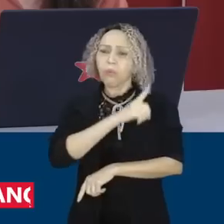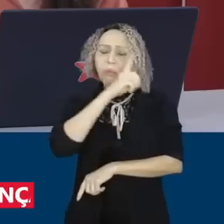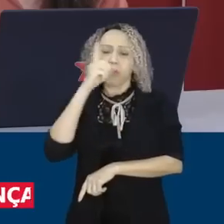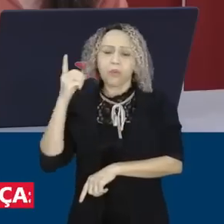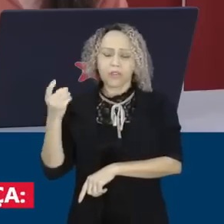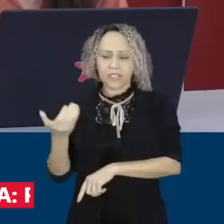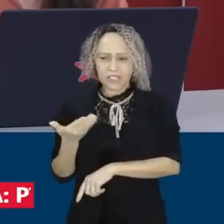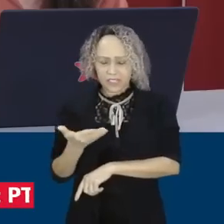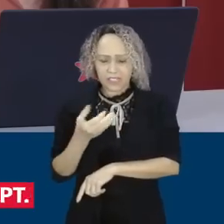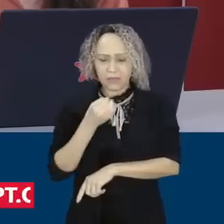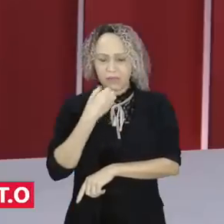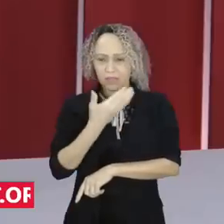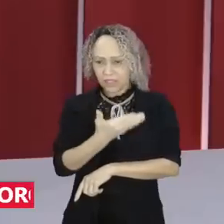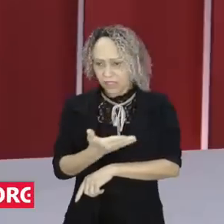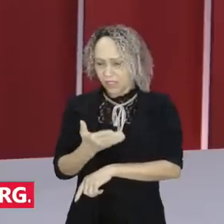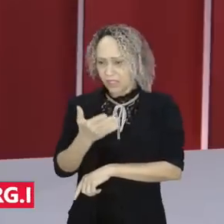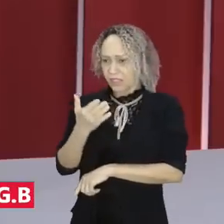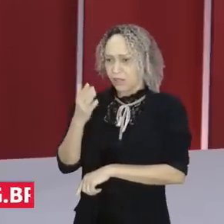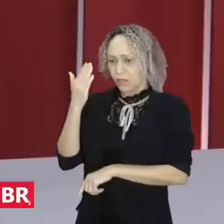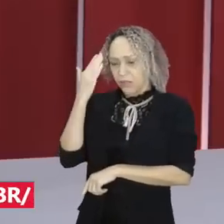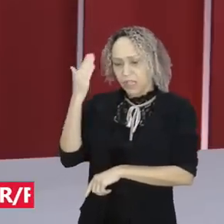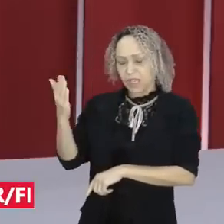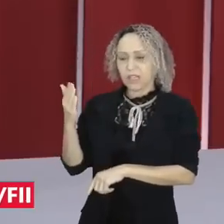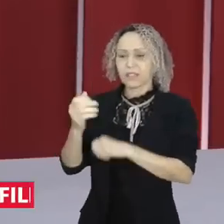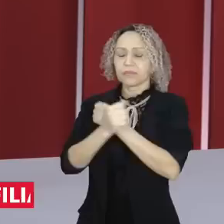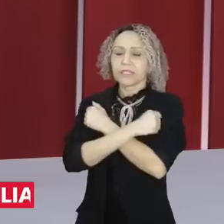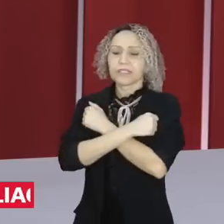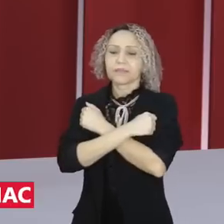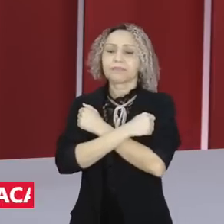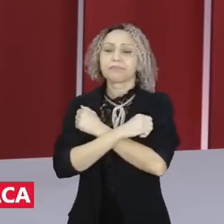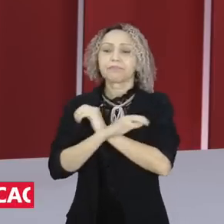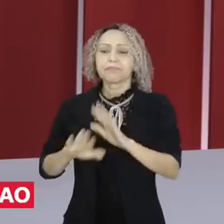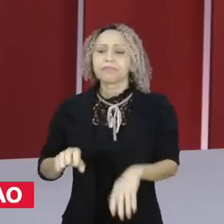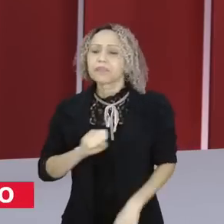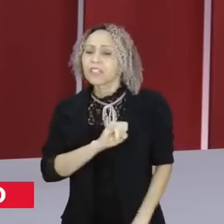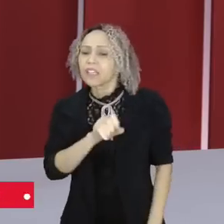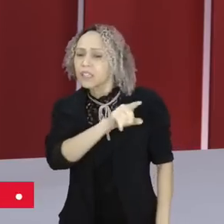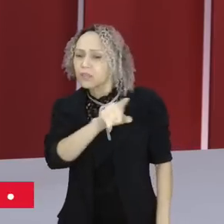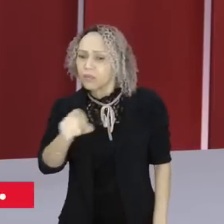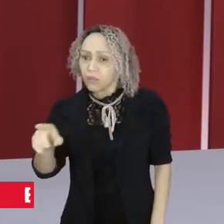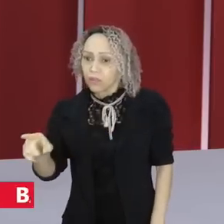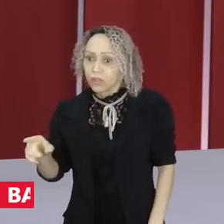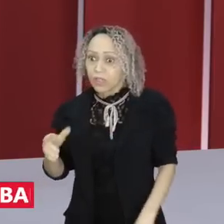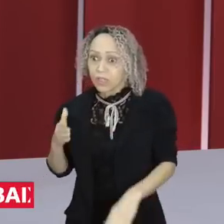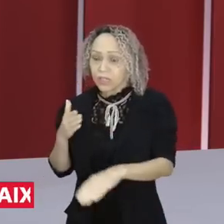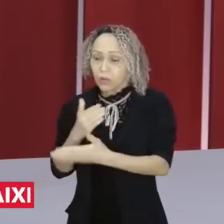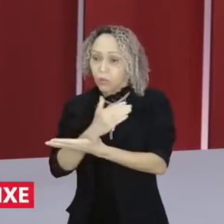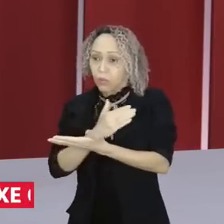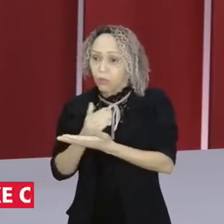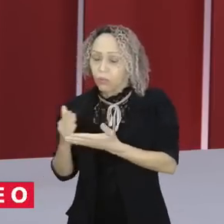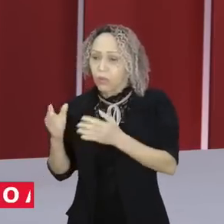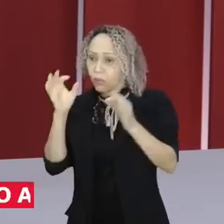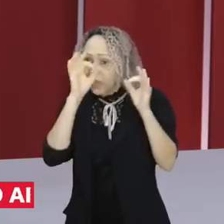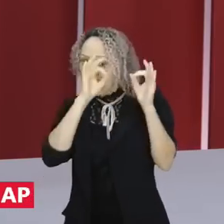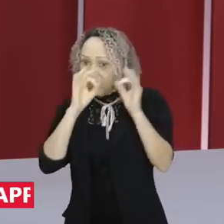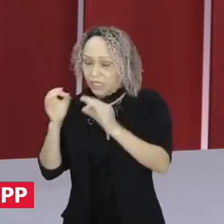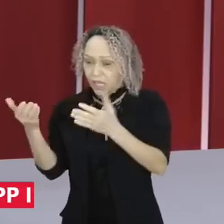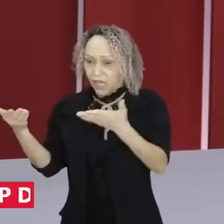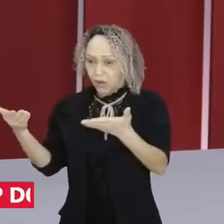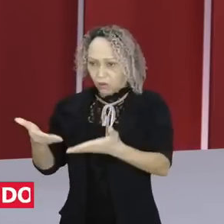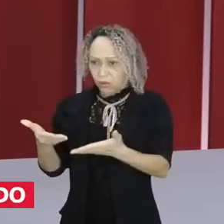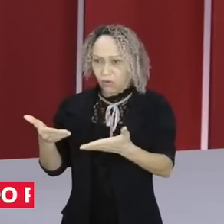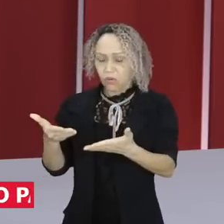Obrigado. Grande abraço a vocês. Um abraço. Se você está chegando agora e perdeu esse papo com o deputado Enio Verri, a gente falou da PEC do